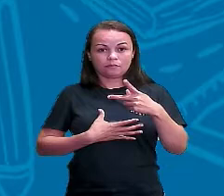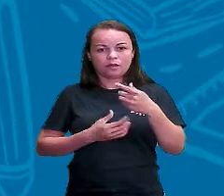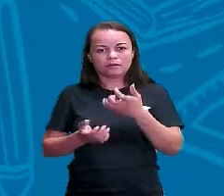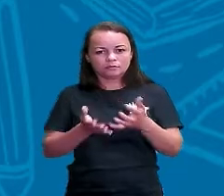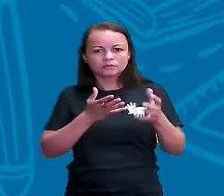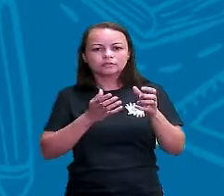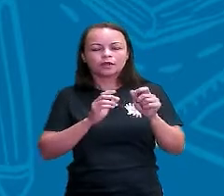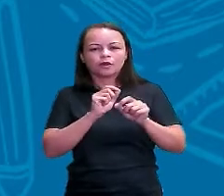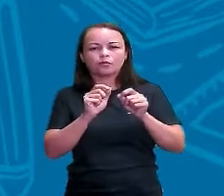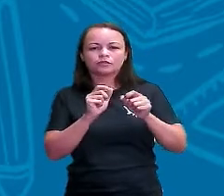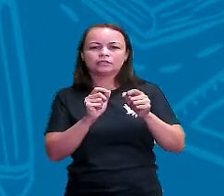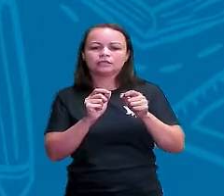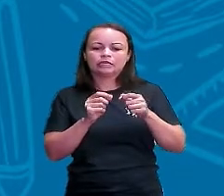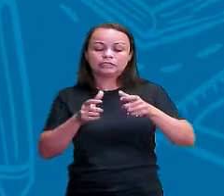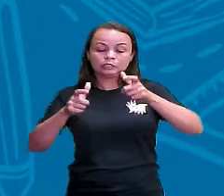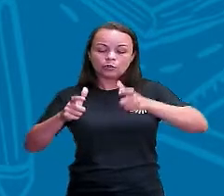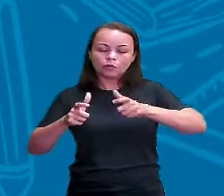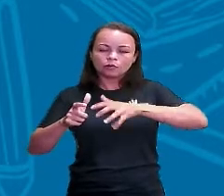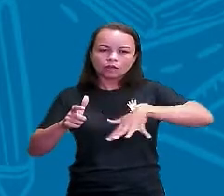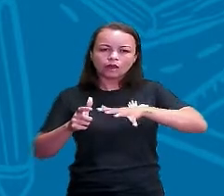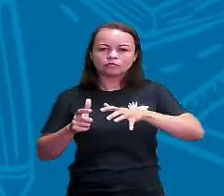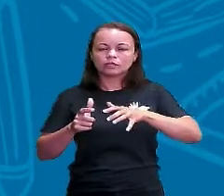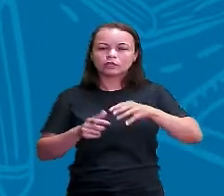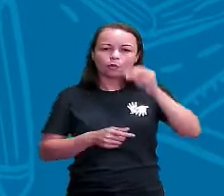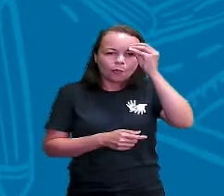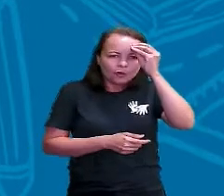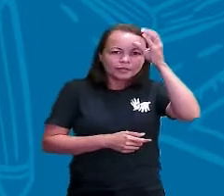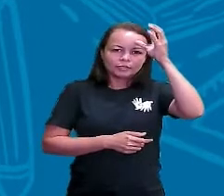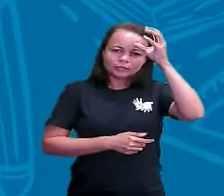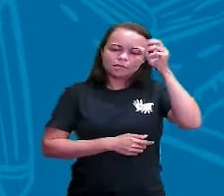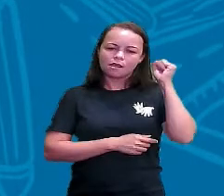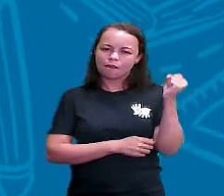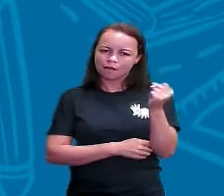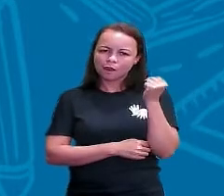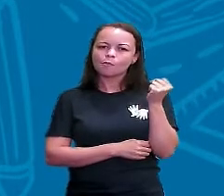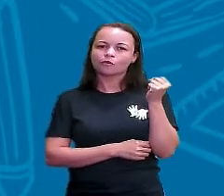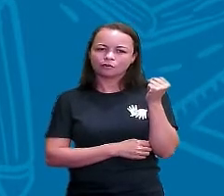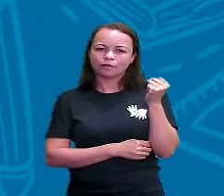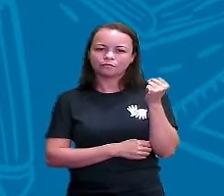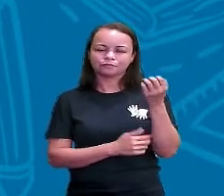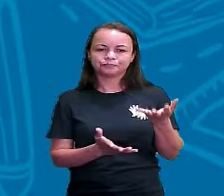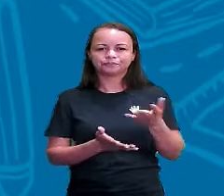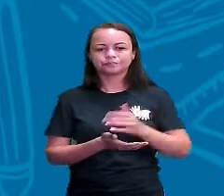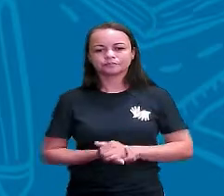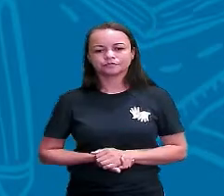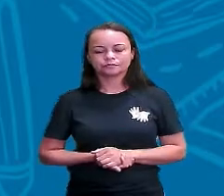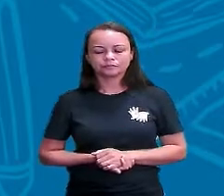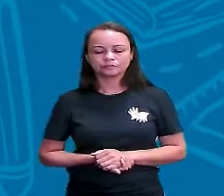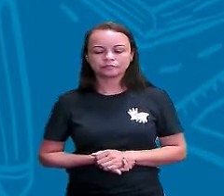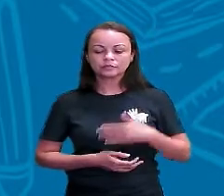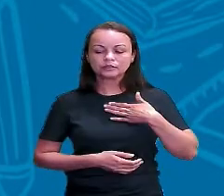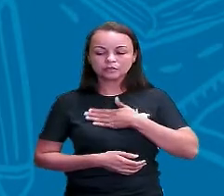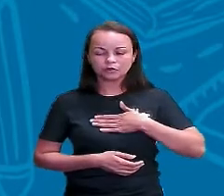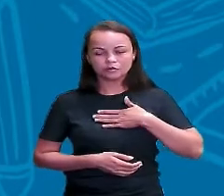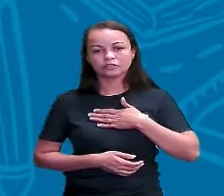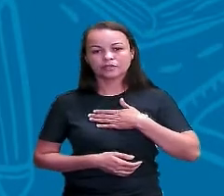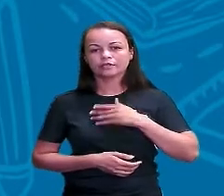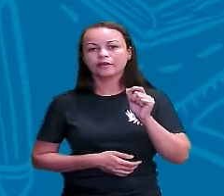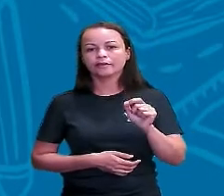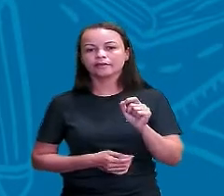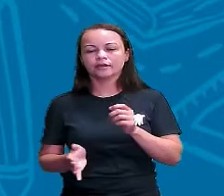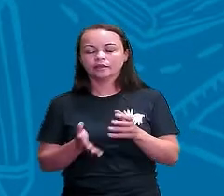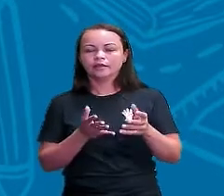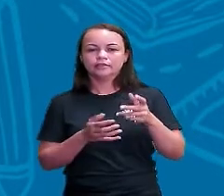justamente gerar isso, esse ambiente favorável. Por quê? Conhecimento é poder, como diria Francis Bacon. E aí, eu gostaria já de antemão